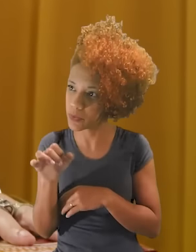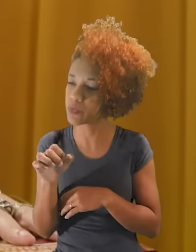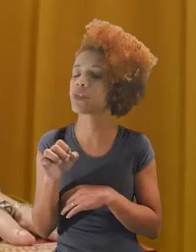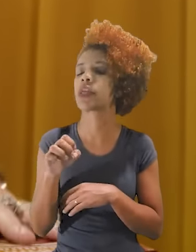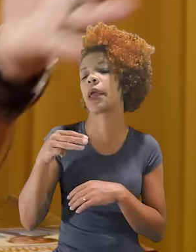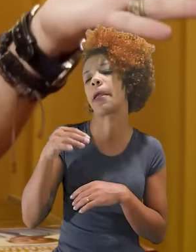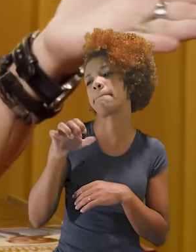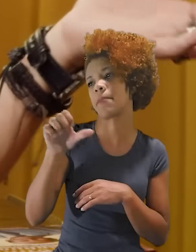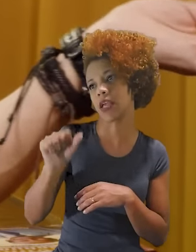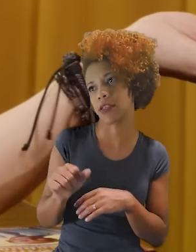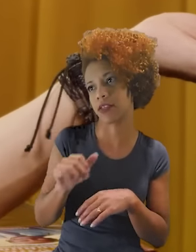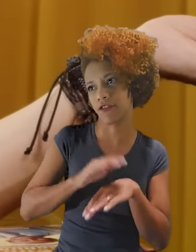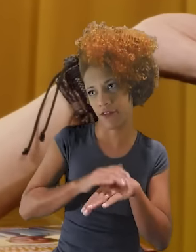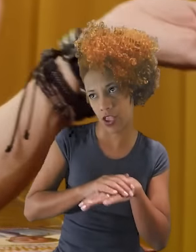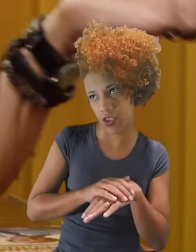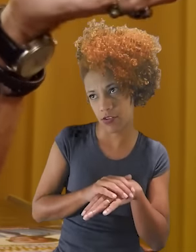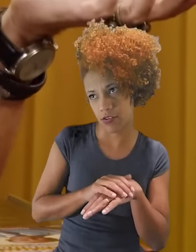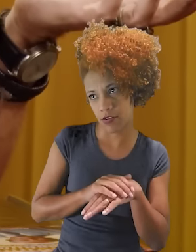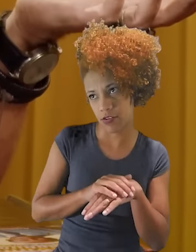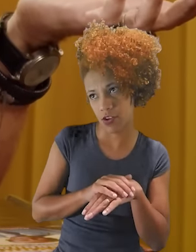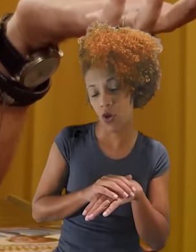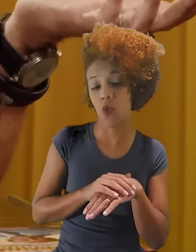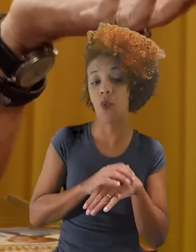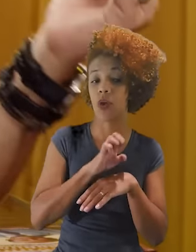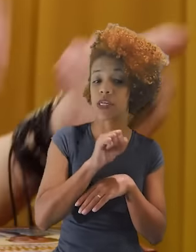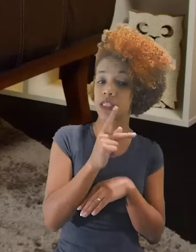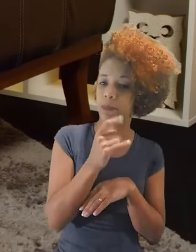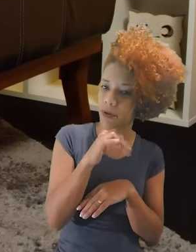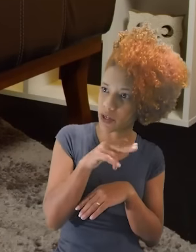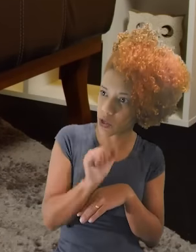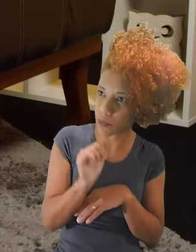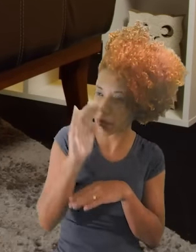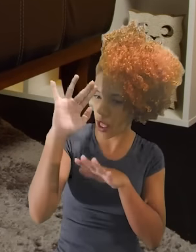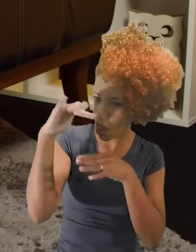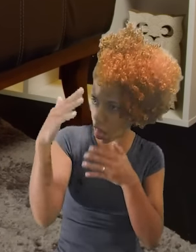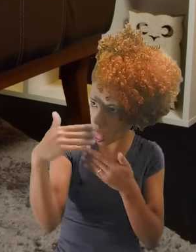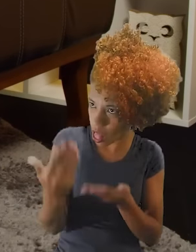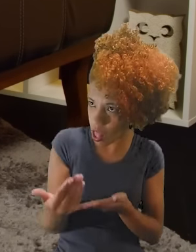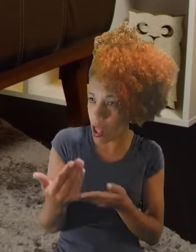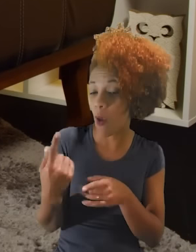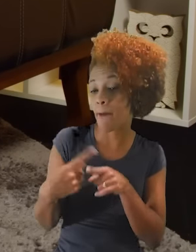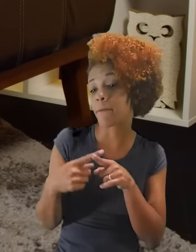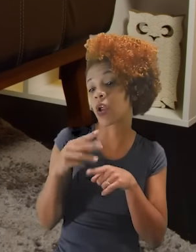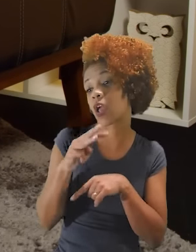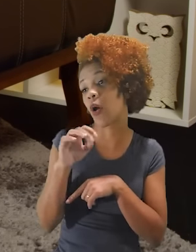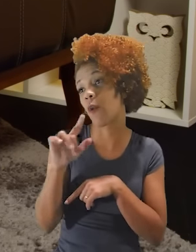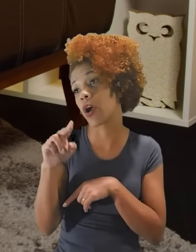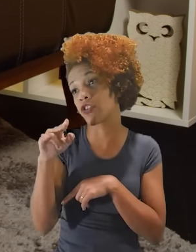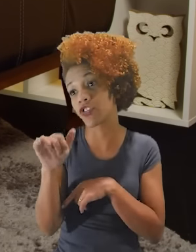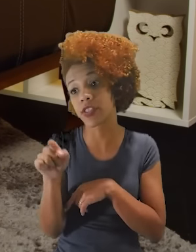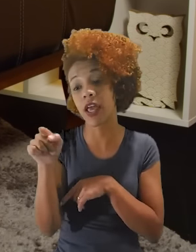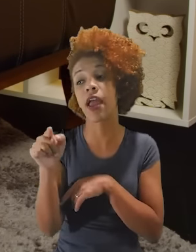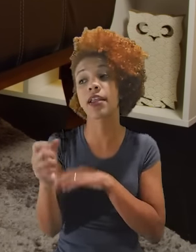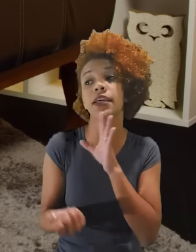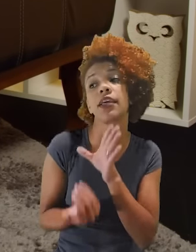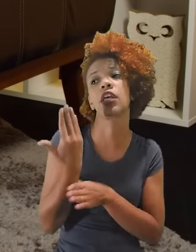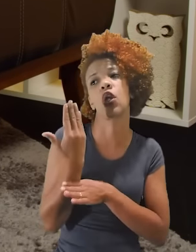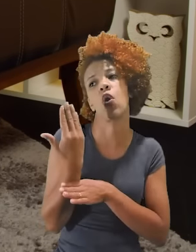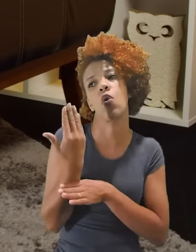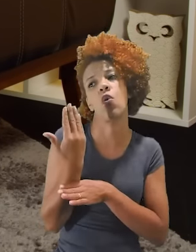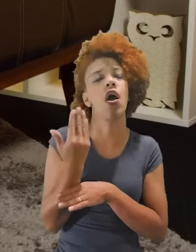fizeram o Cilada para Roger Rabbit, o Spielberg dedicou a ele. Porque ele falou, graças ao Walt Disney nós fizemos isso. O Walt Disney que inventou isso